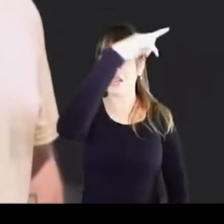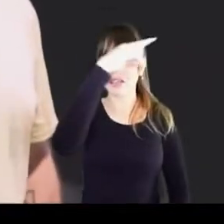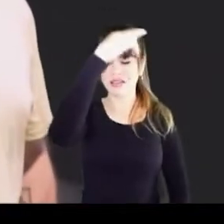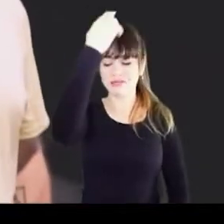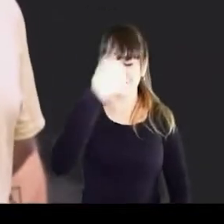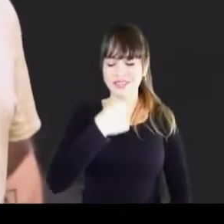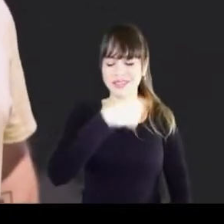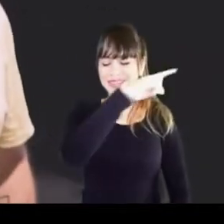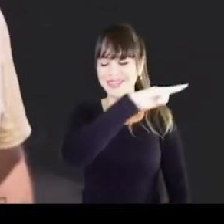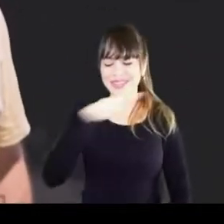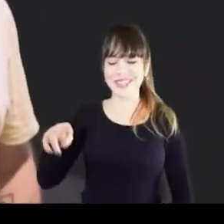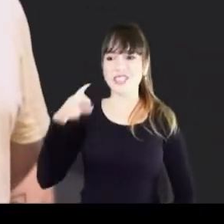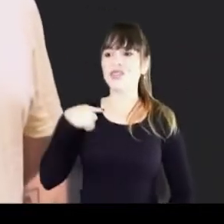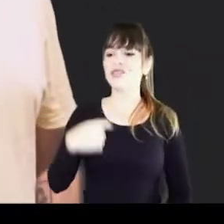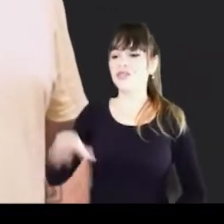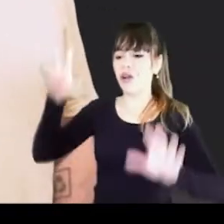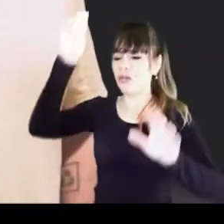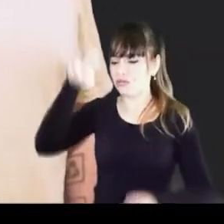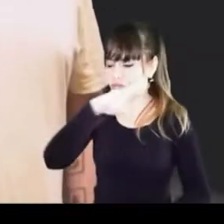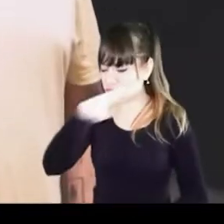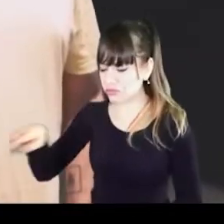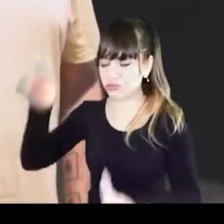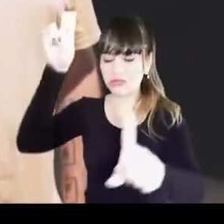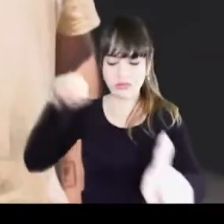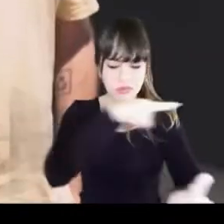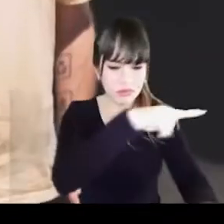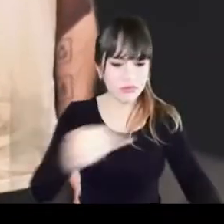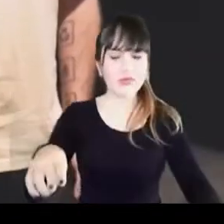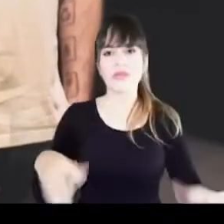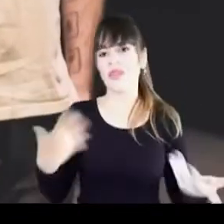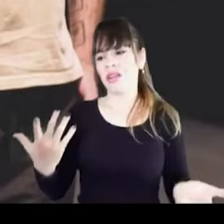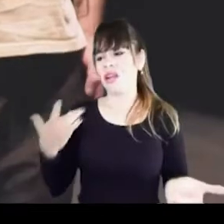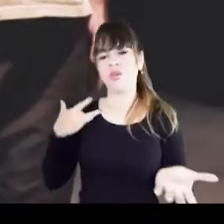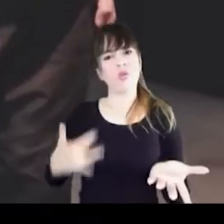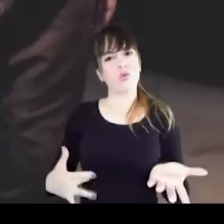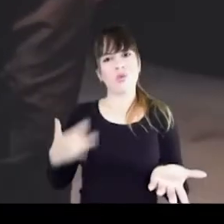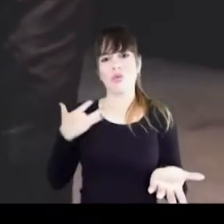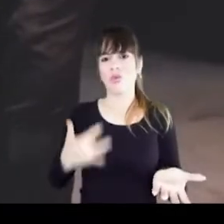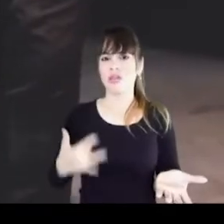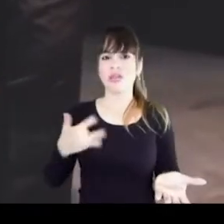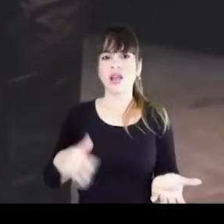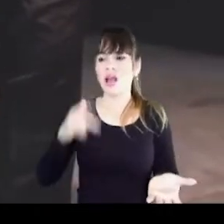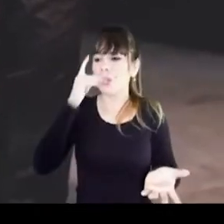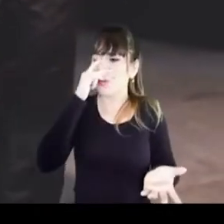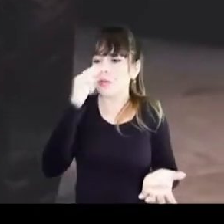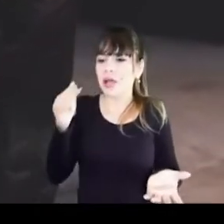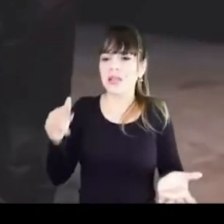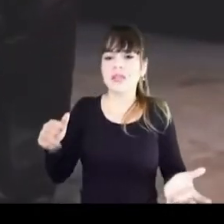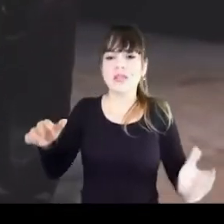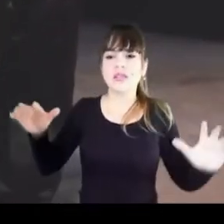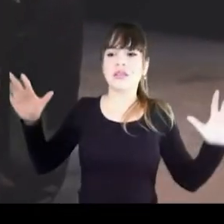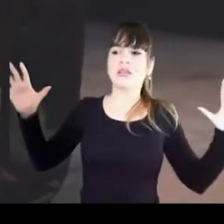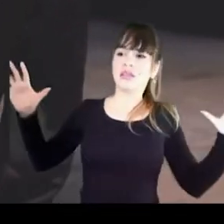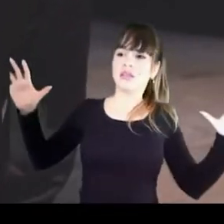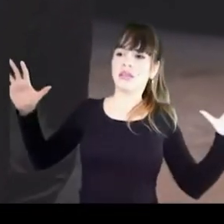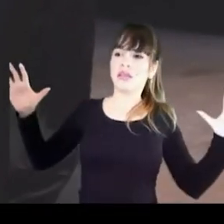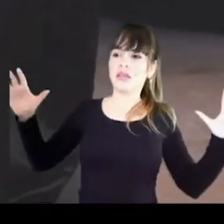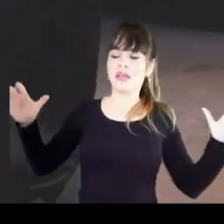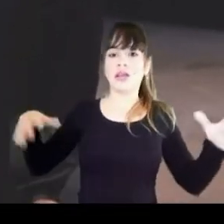como relíquias de alguns proprietários, outros pobres coitados, usados como